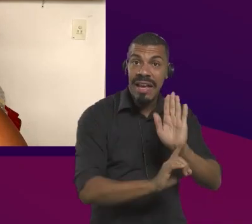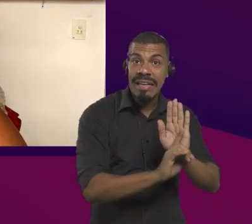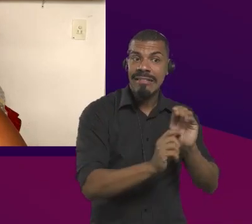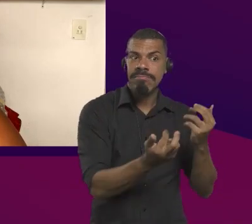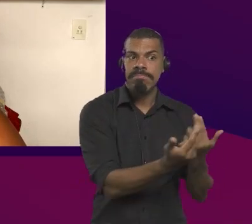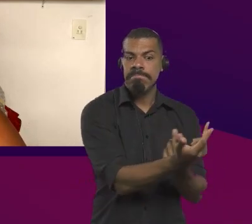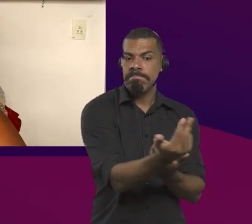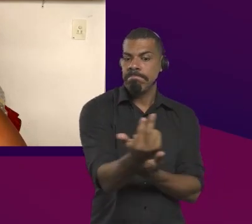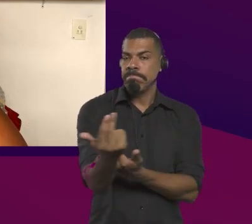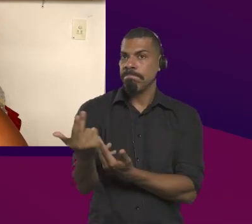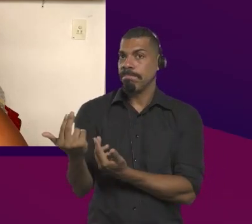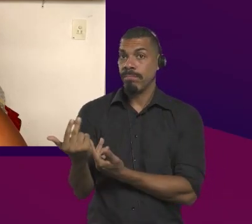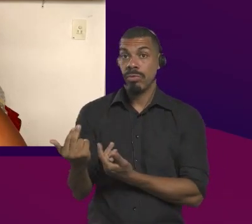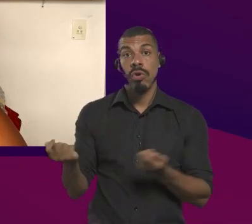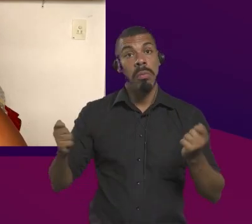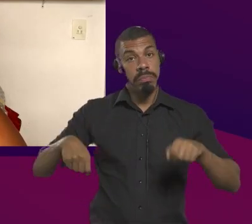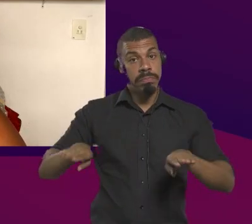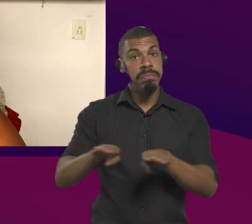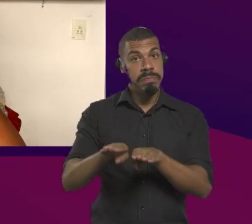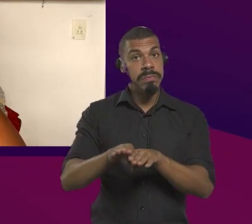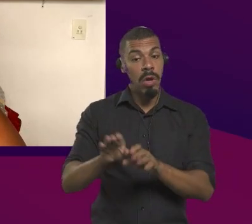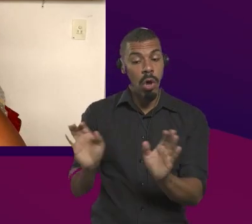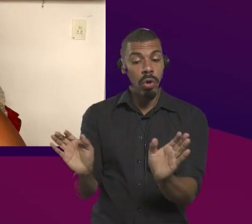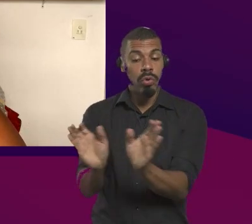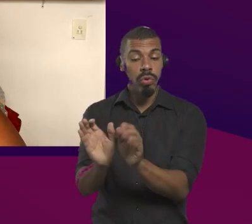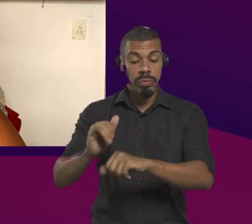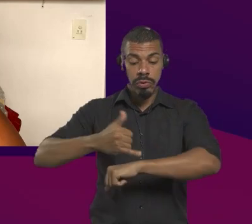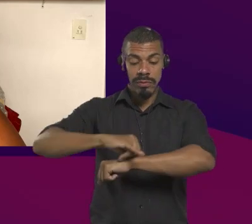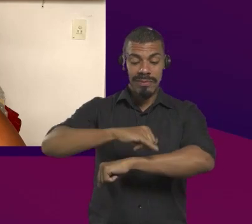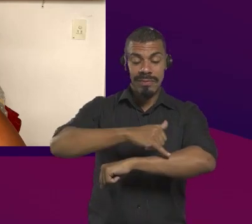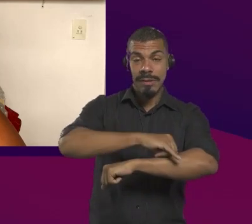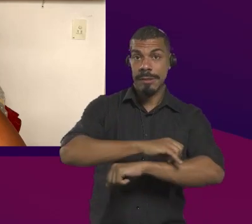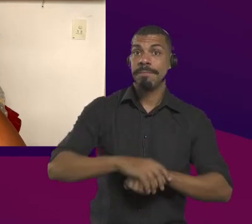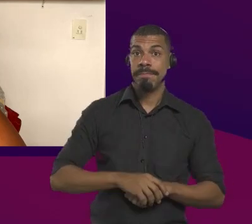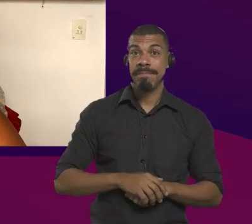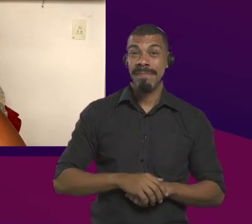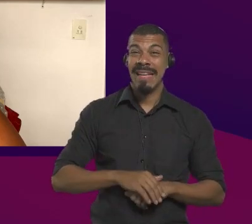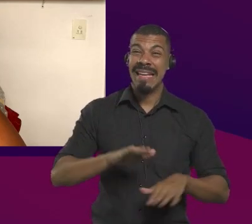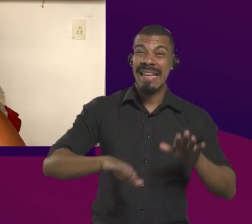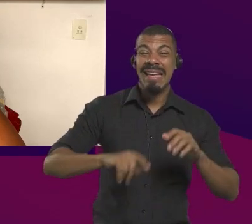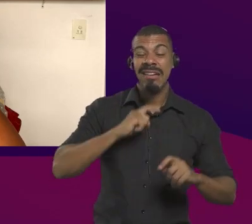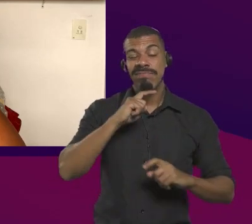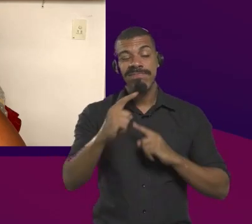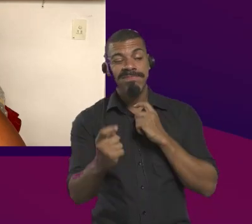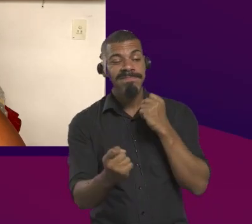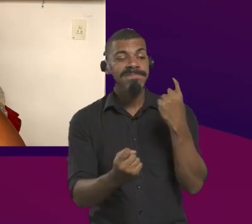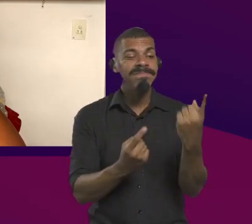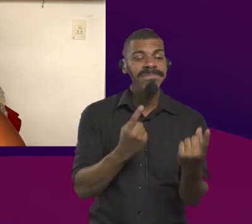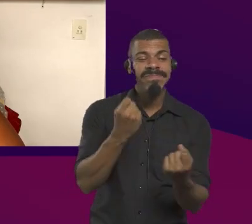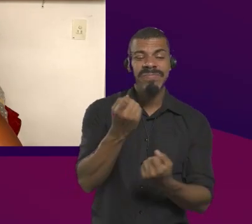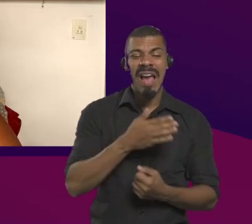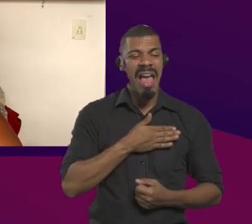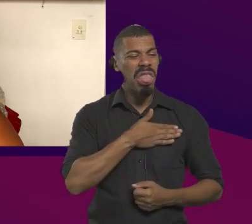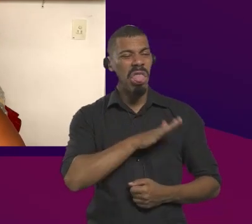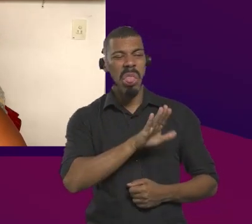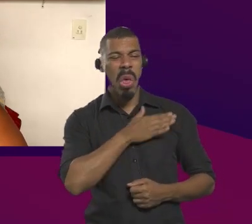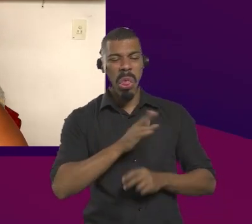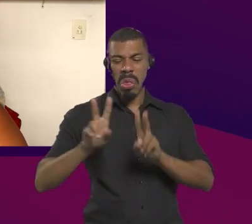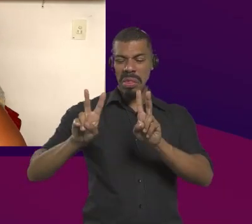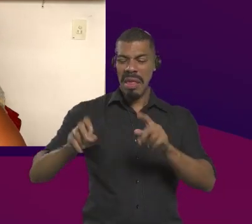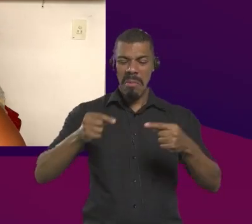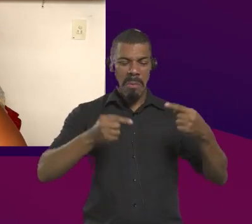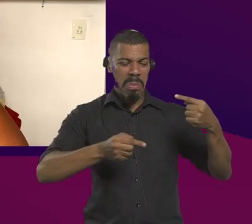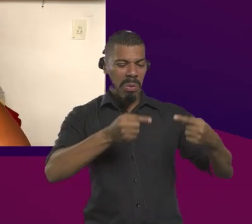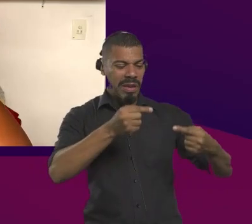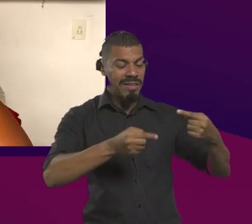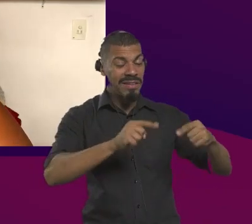entrar aí nesses mecanismos, né? Por mais que nem todo mundo goste de política partidária, às vezes Tudo ela é necessária política, ali é. Para a gente poder também